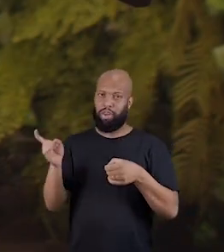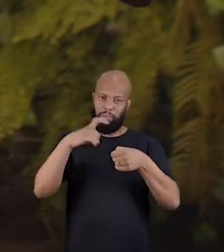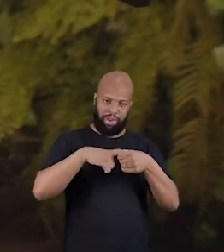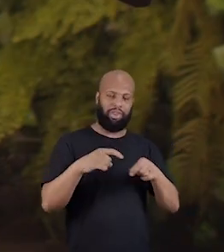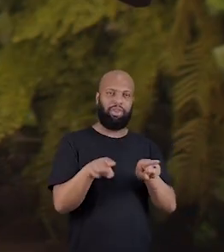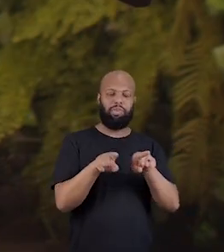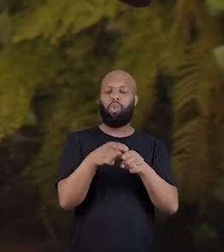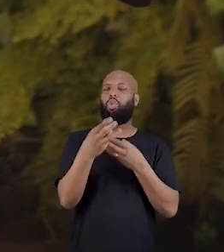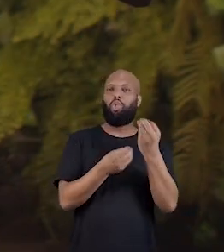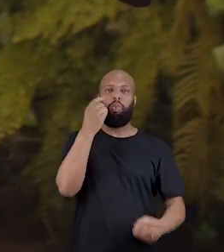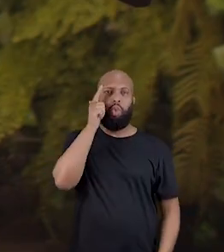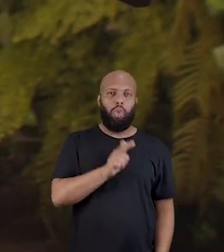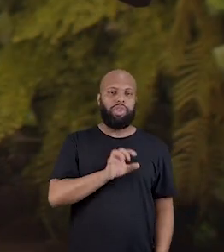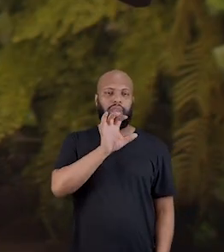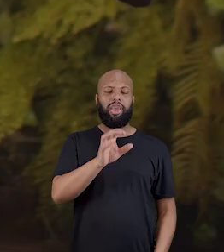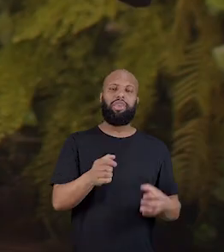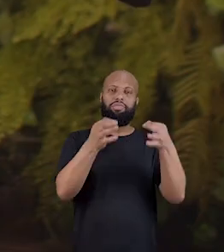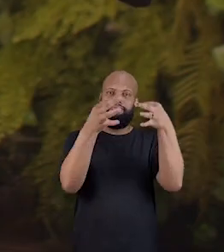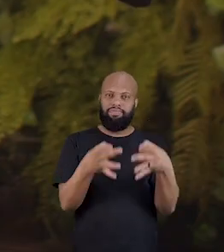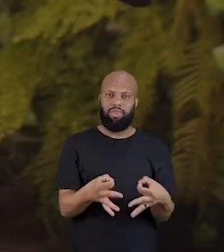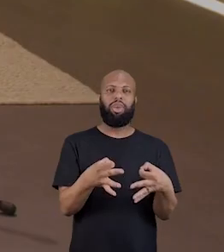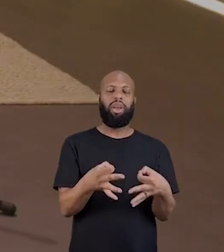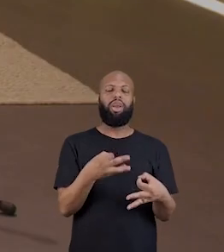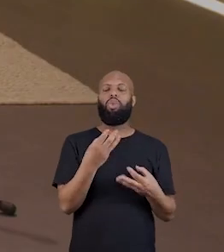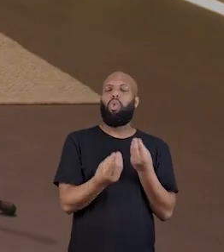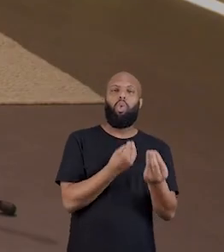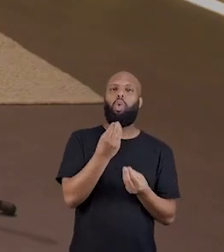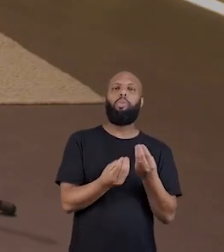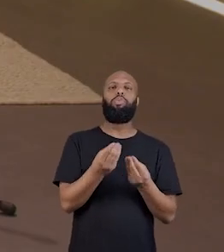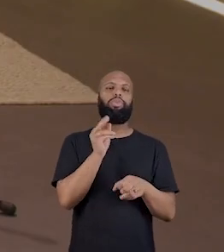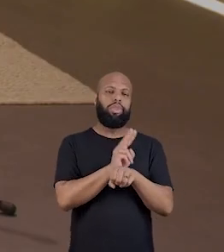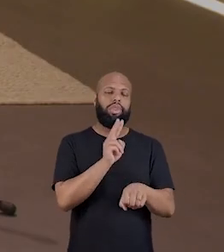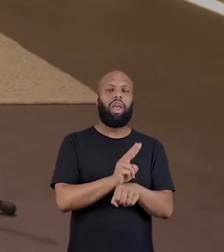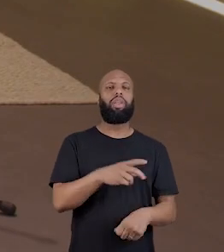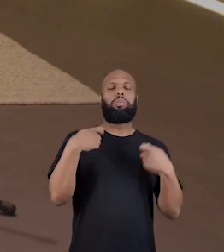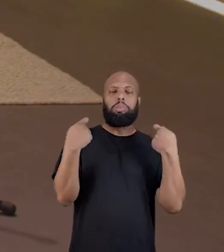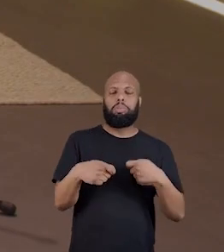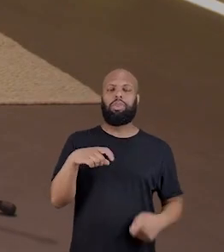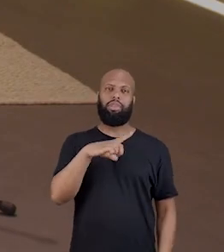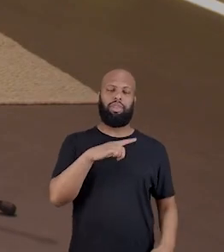parceiros. Como que a gente encontra esse ponto ótimo, né? Que cuidado que a gente tem que ter aqui para